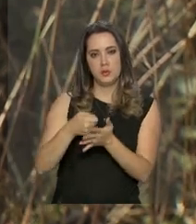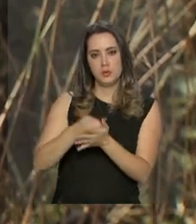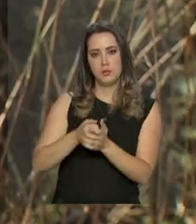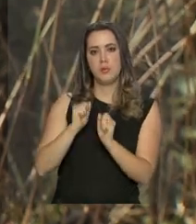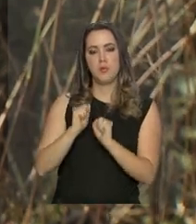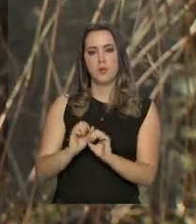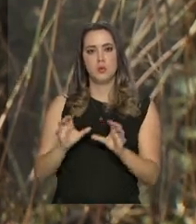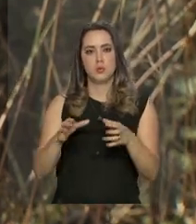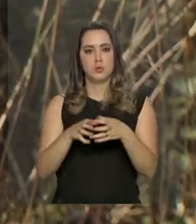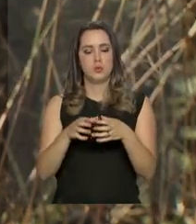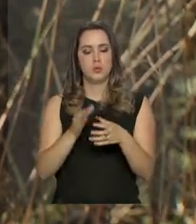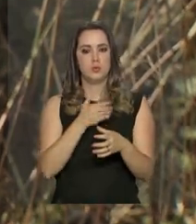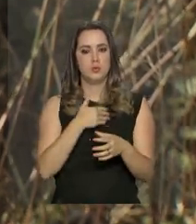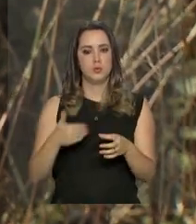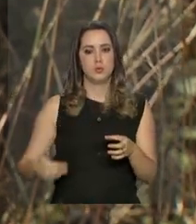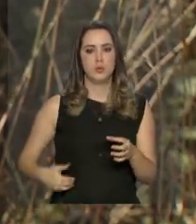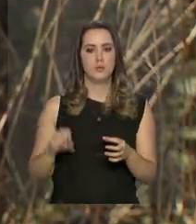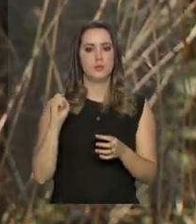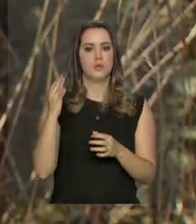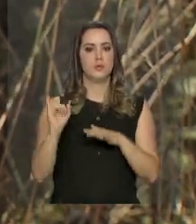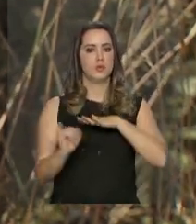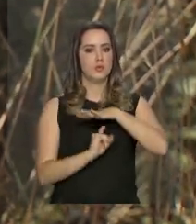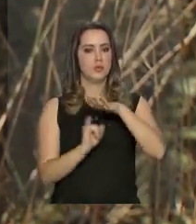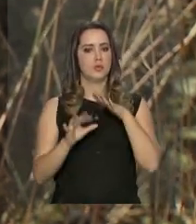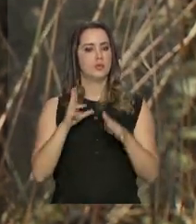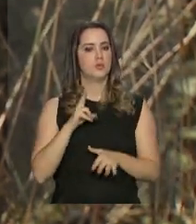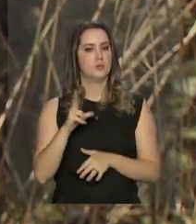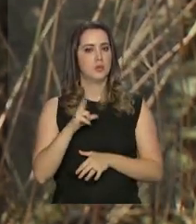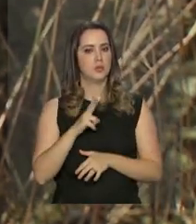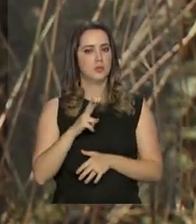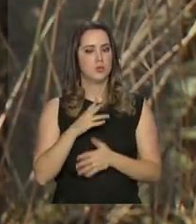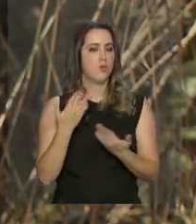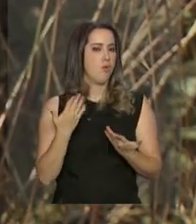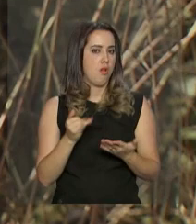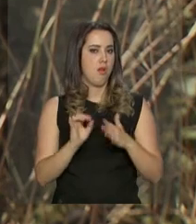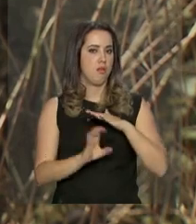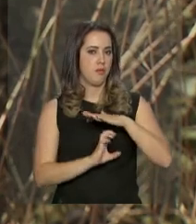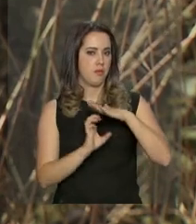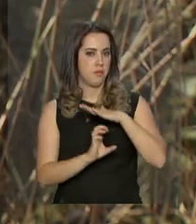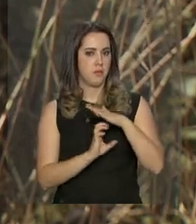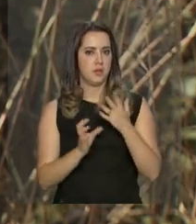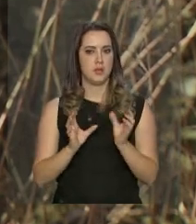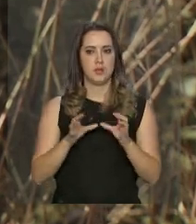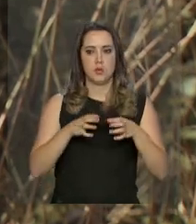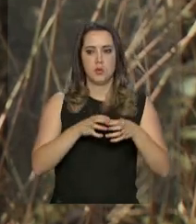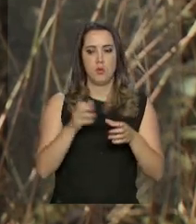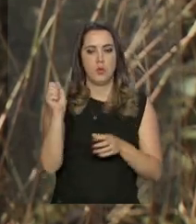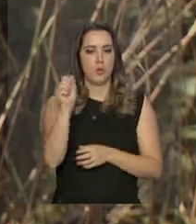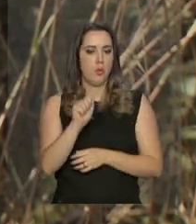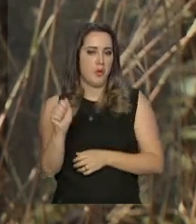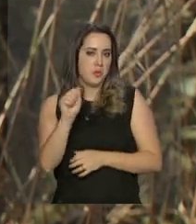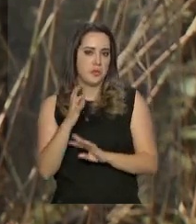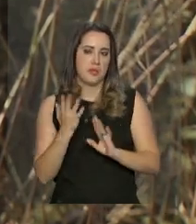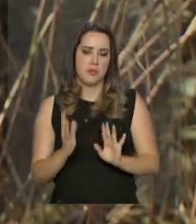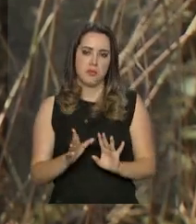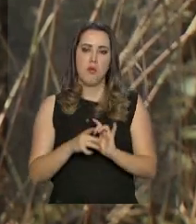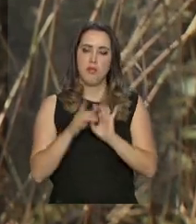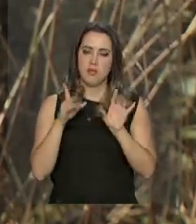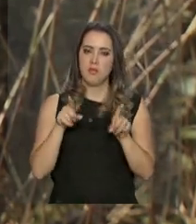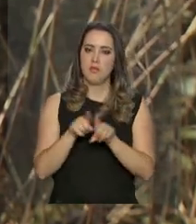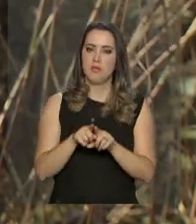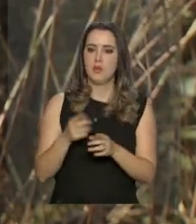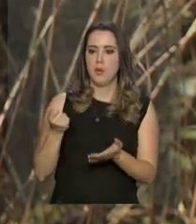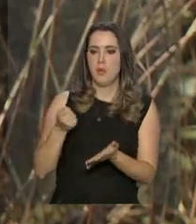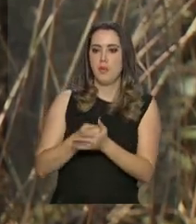por órgãos de governos ou instituições privadas, como empresas, associações e fundações. E a recompensa